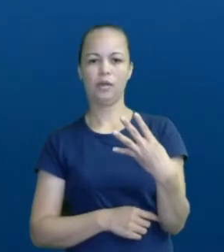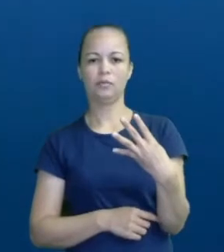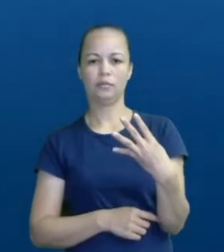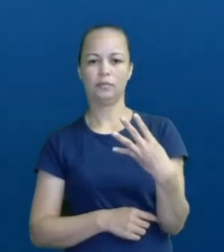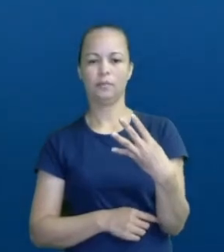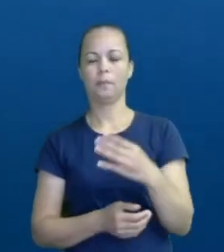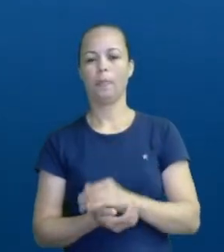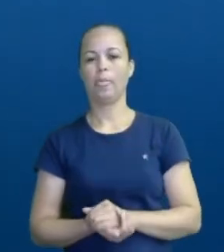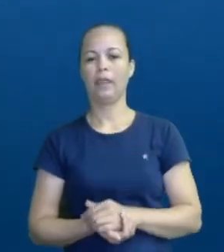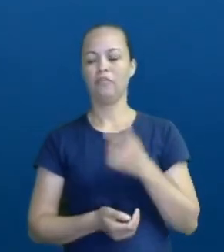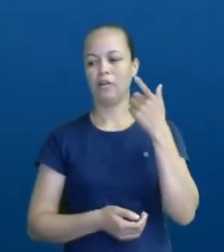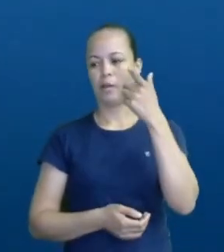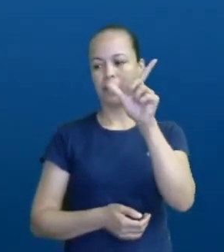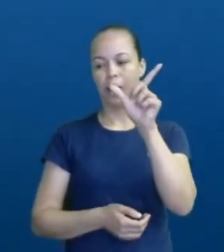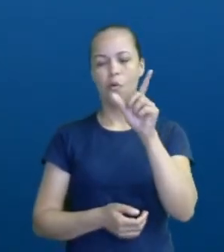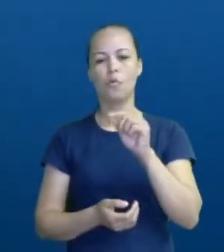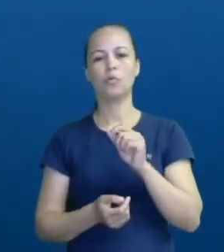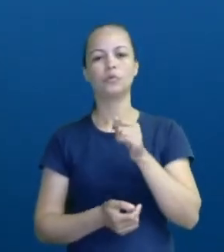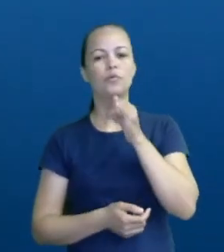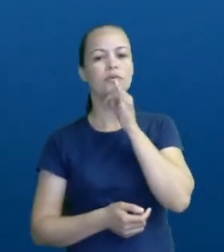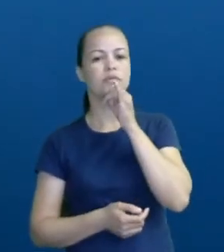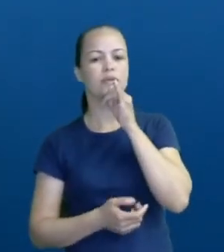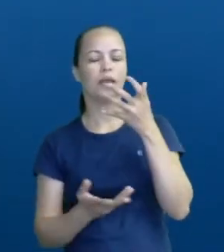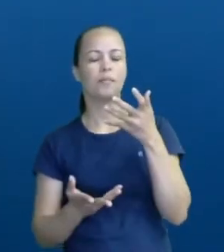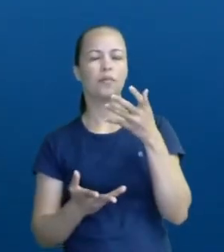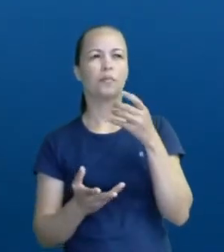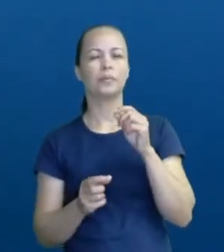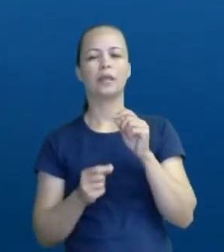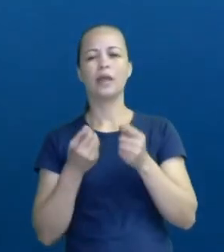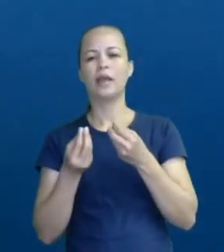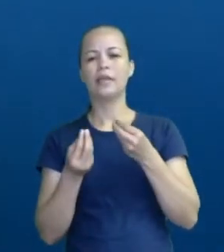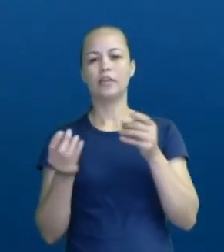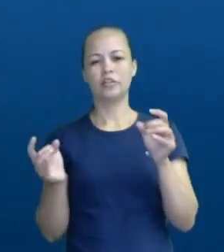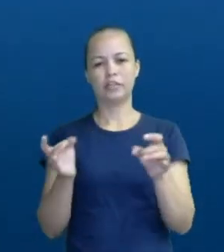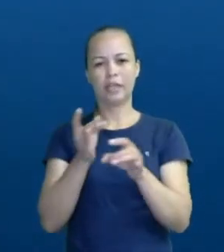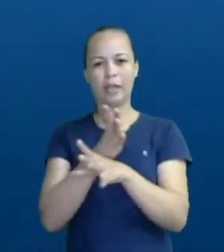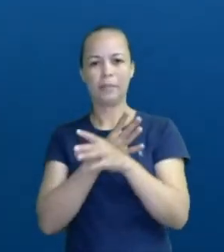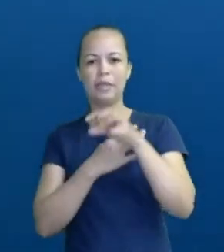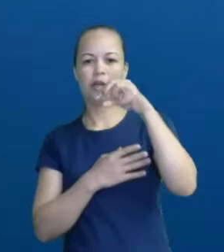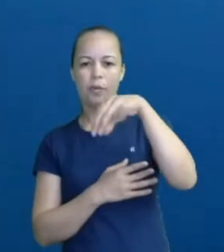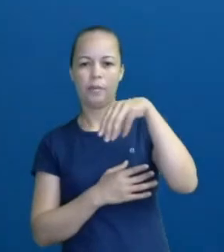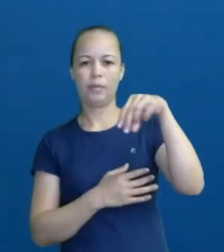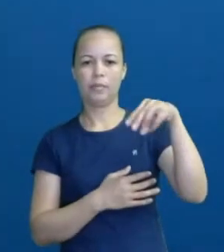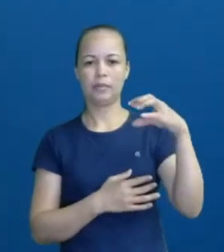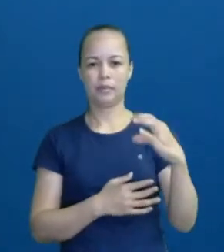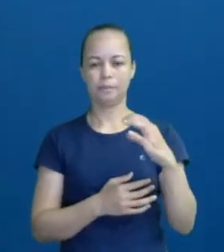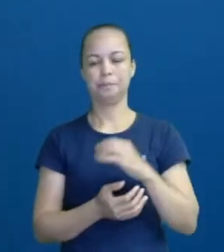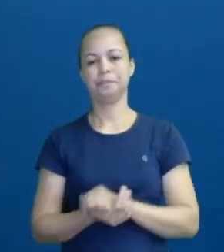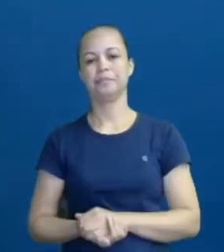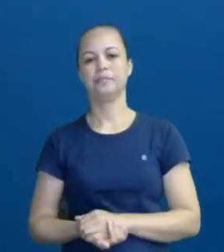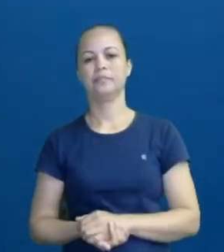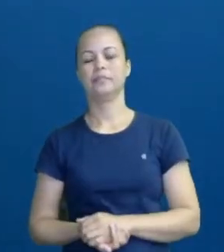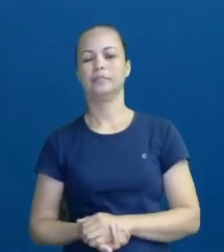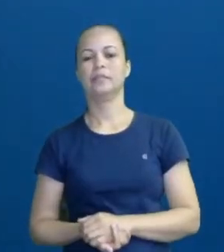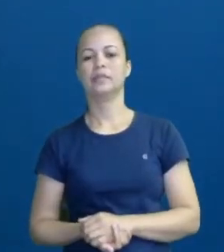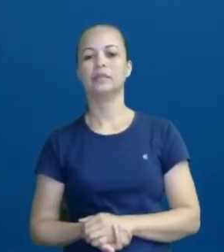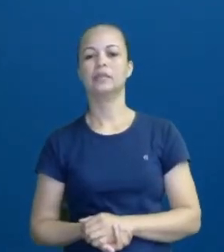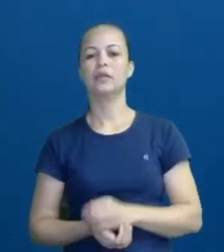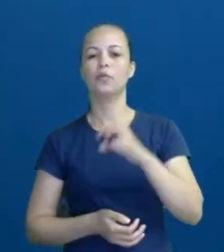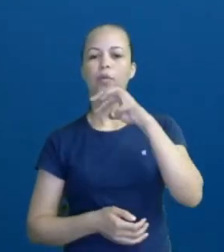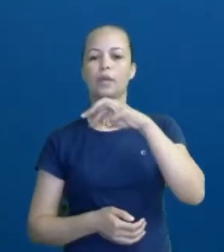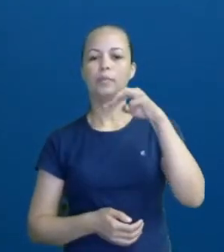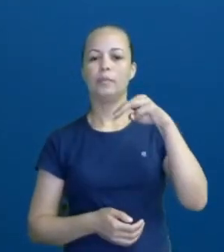certo? Vamos para outro exemplo e aí a gente encerra o MMC. O MMC